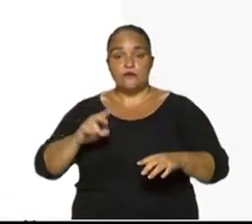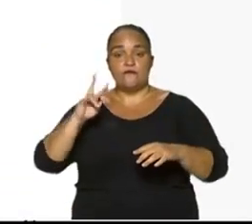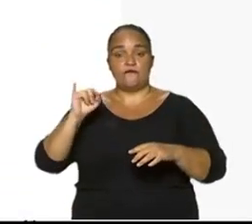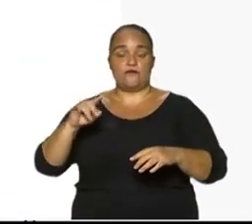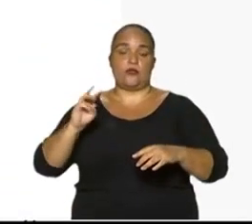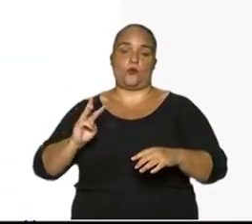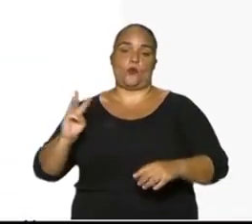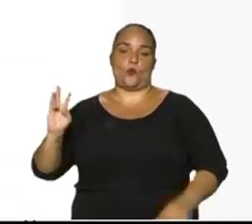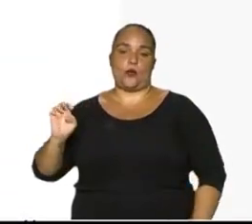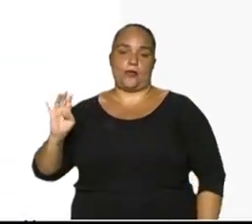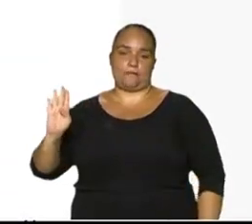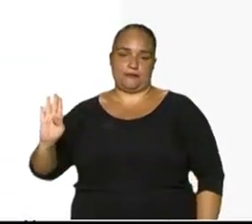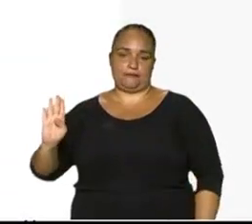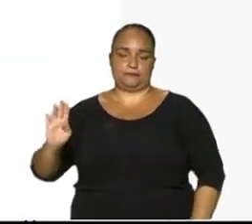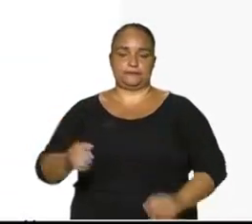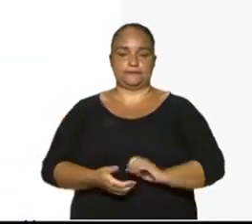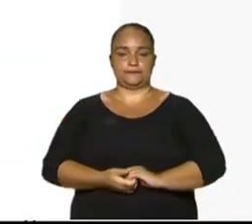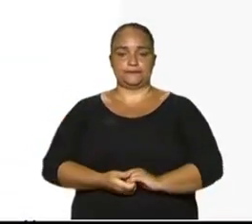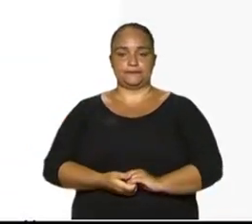web.